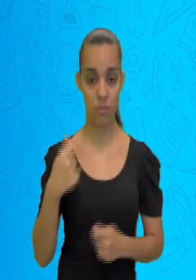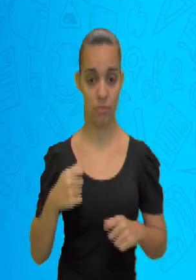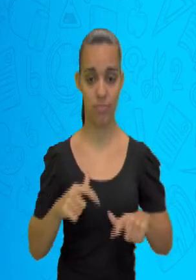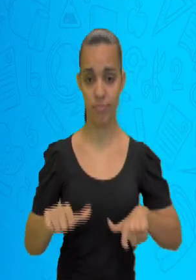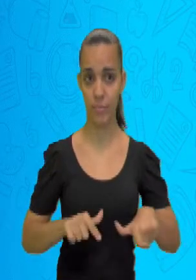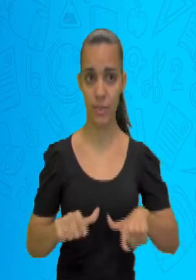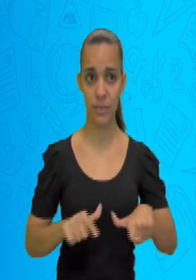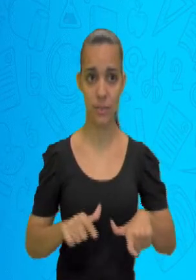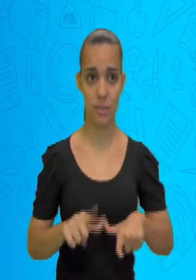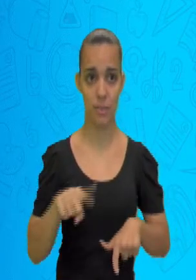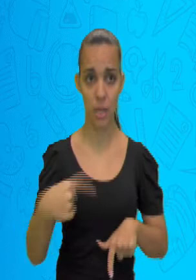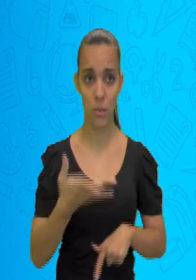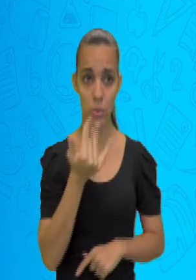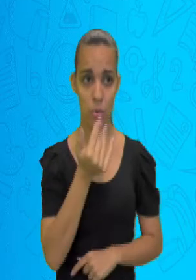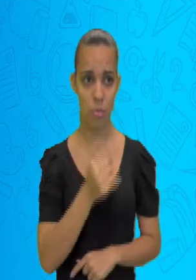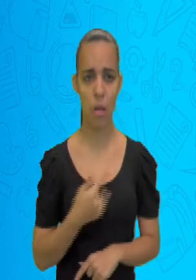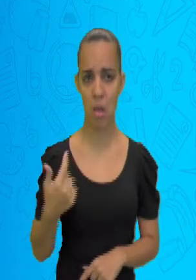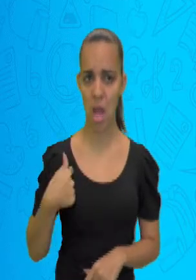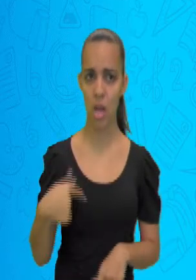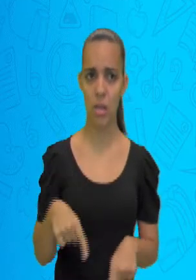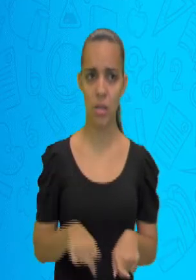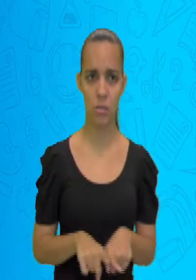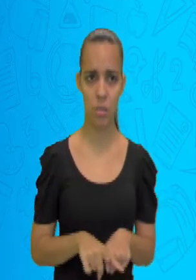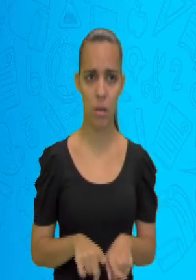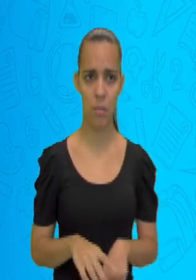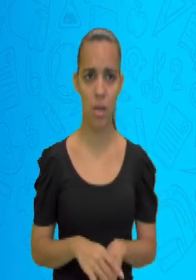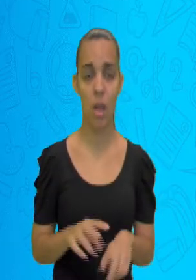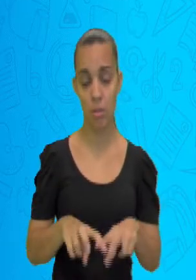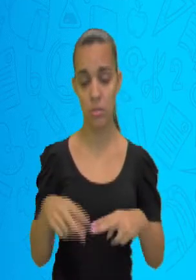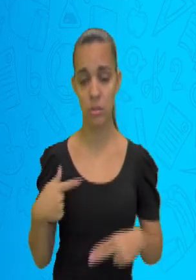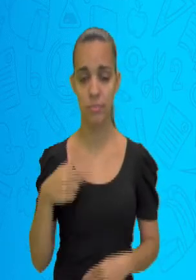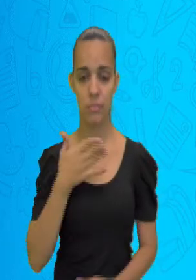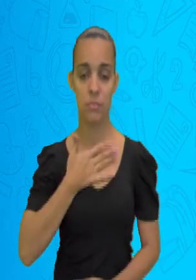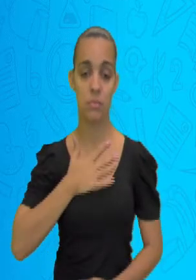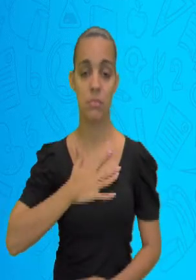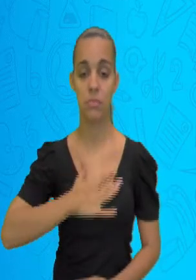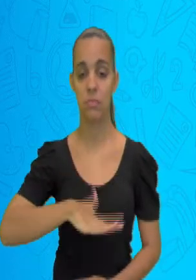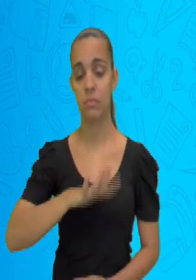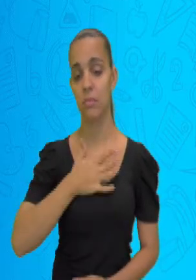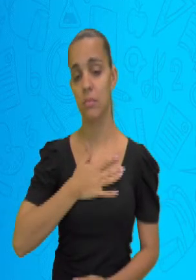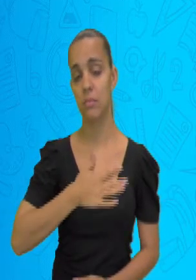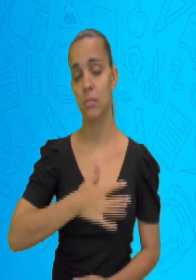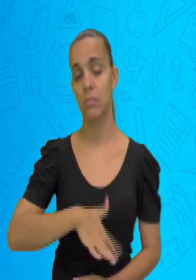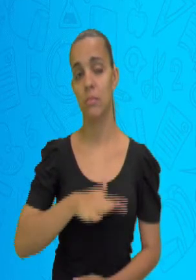do almoço. Eu também. É por isso que estou demorando.